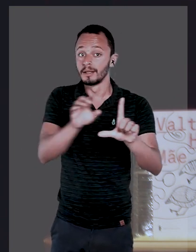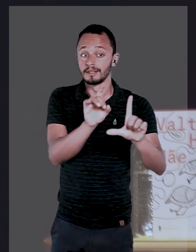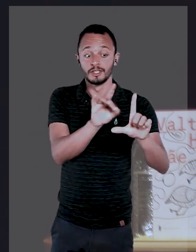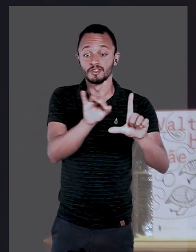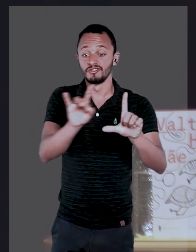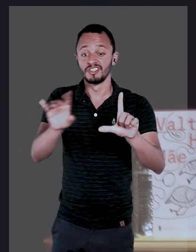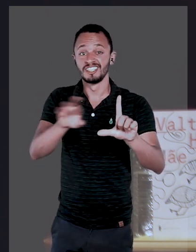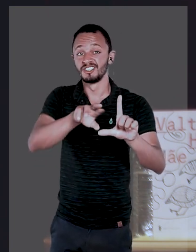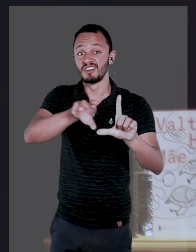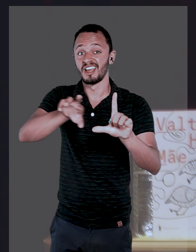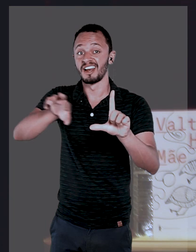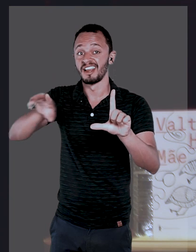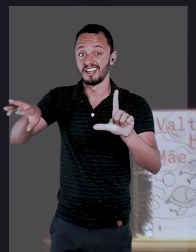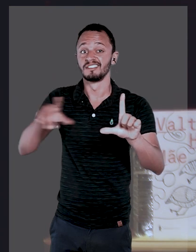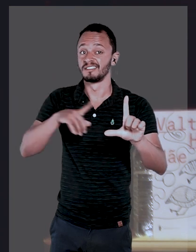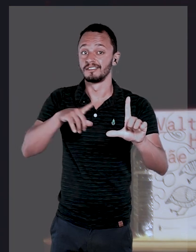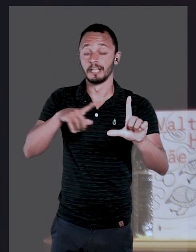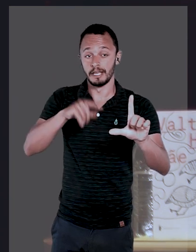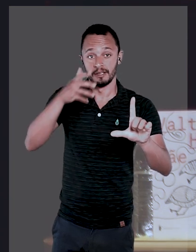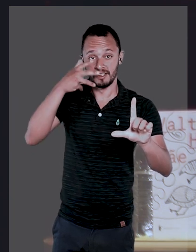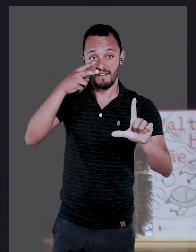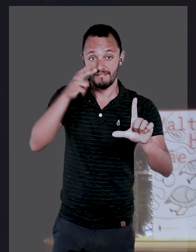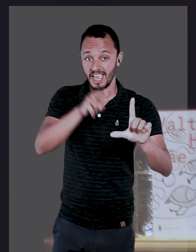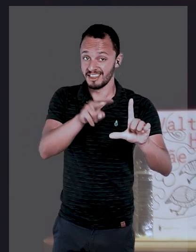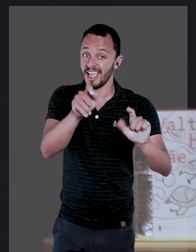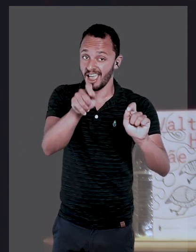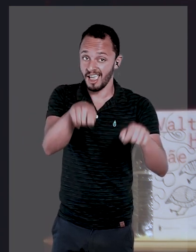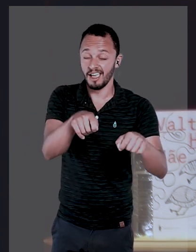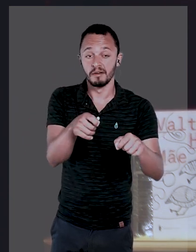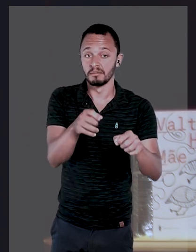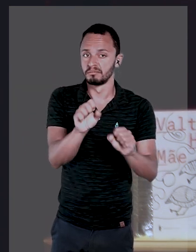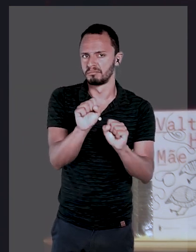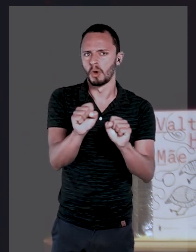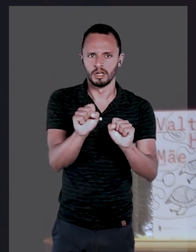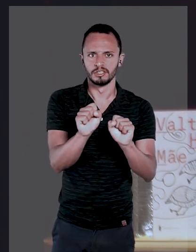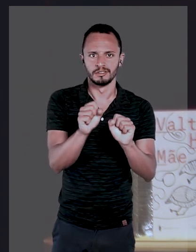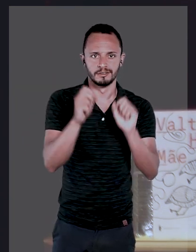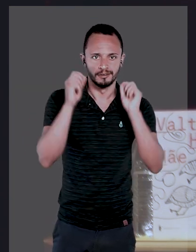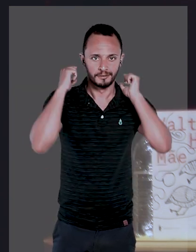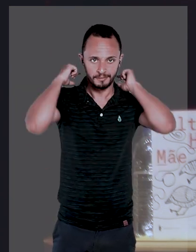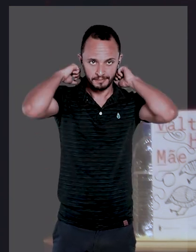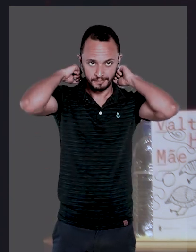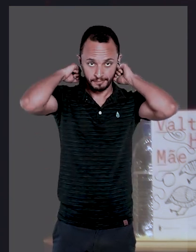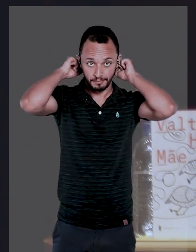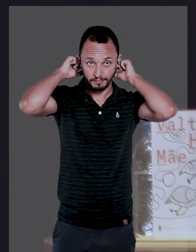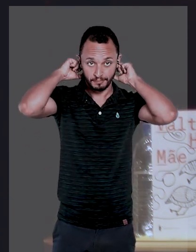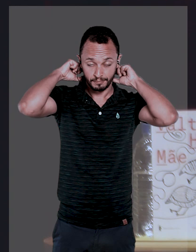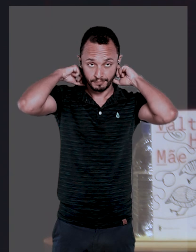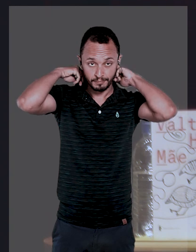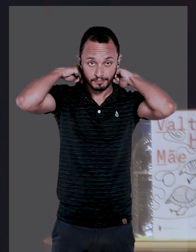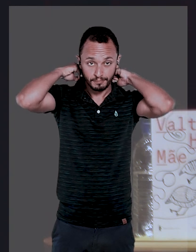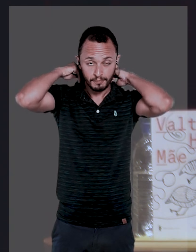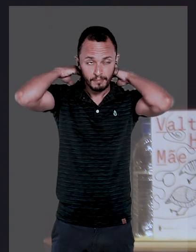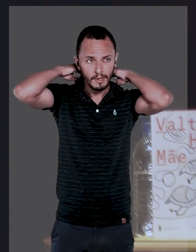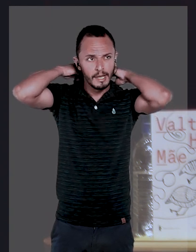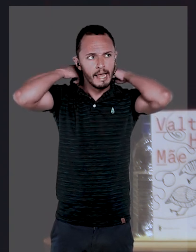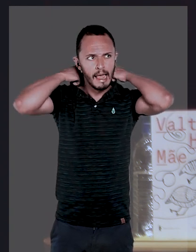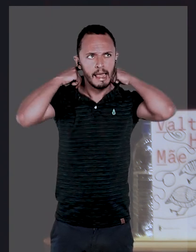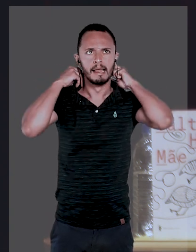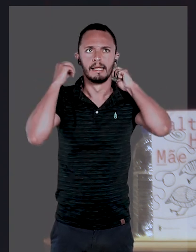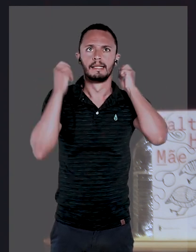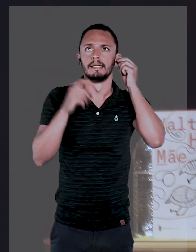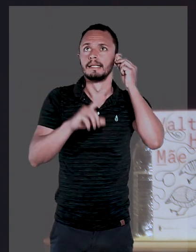anos todos que a gente faz o Sempre um Papo, inclusive aqui nesse palco, que já recebeu tanta